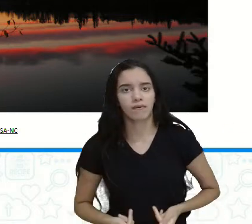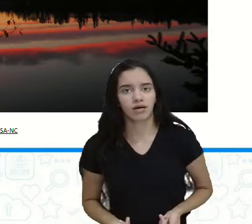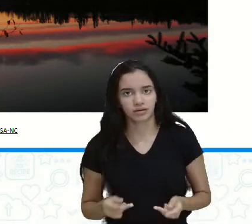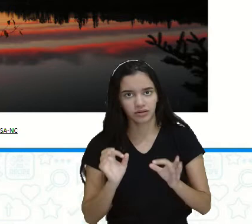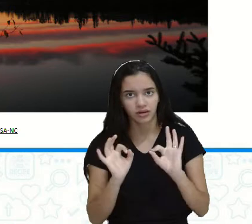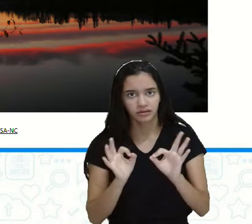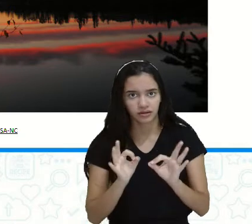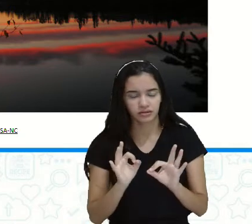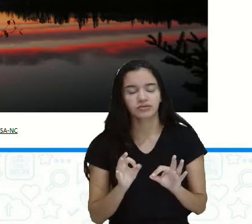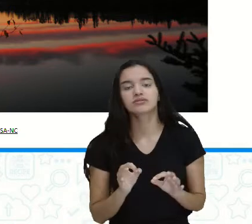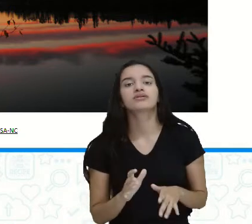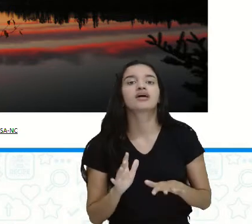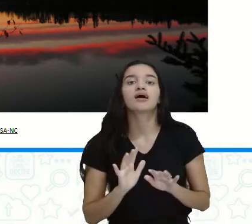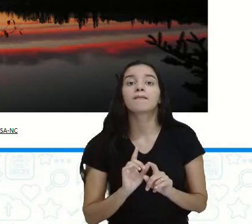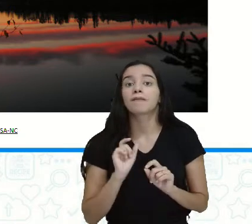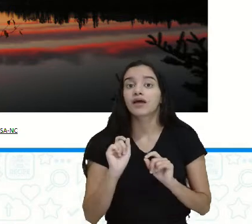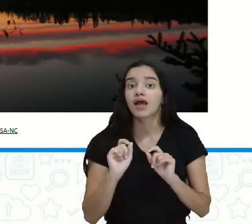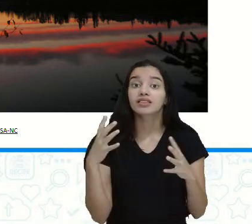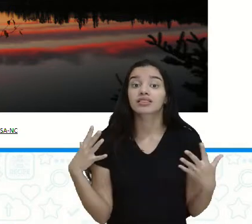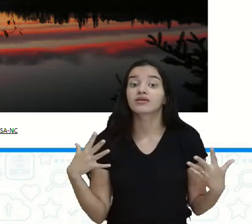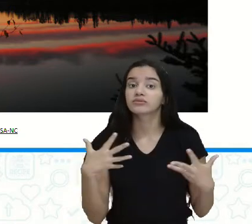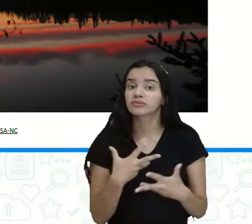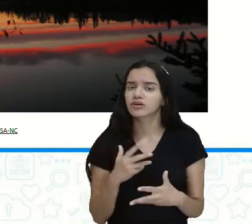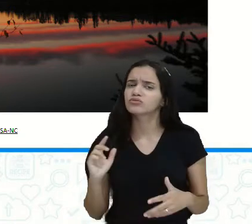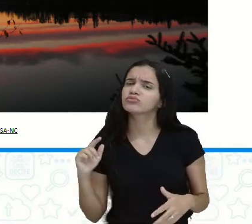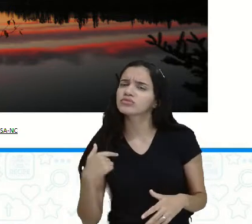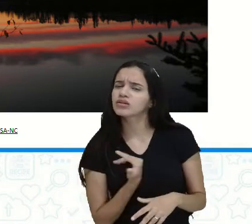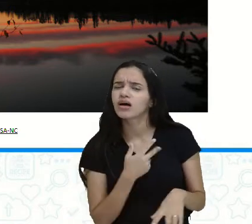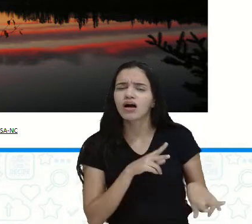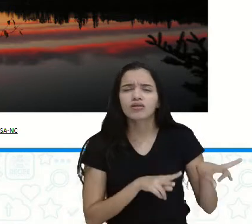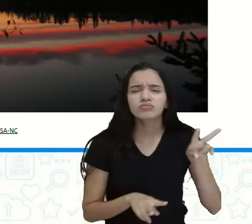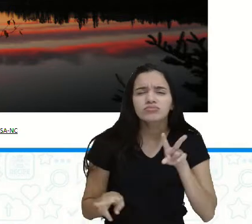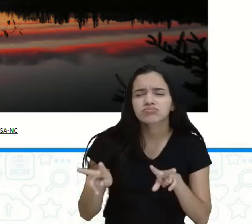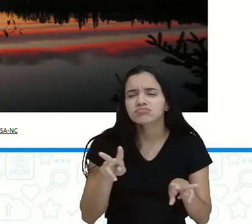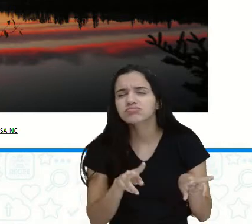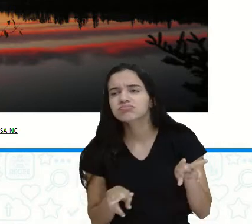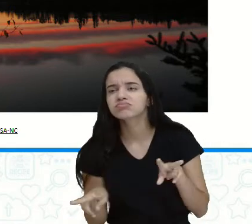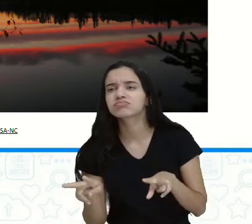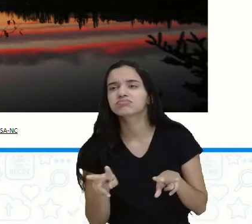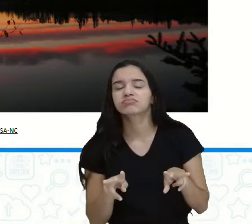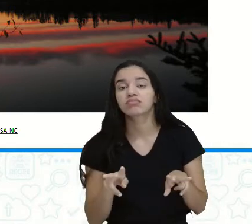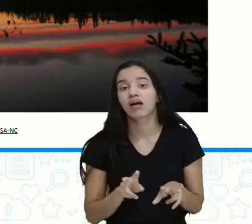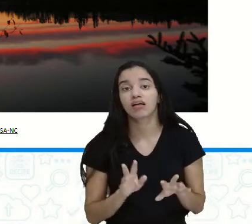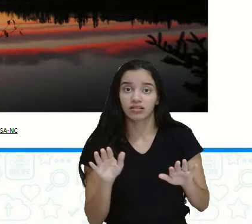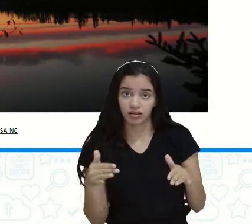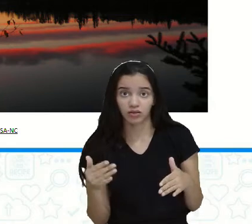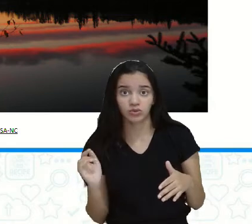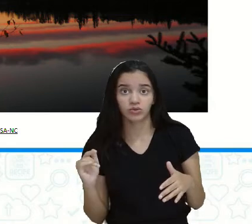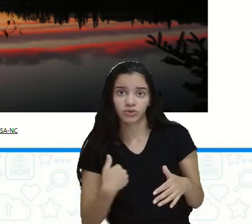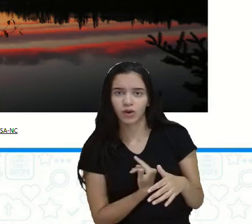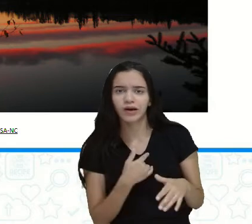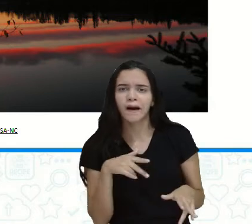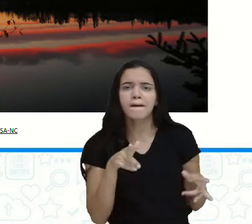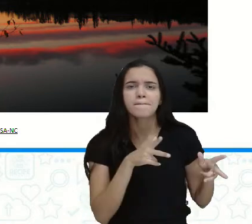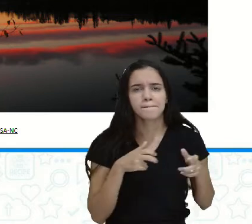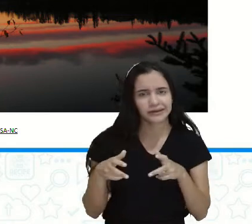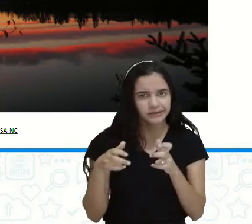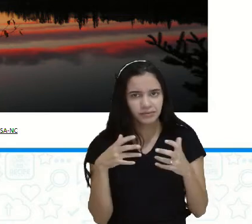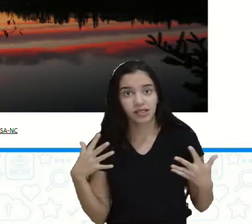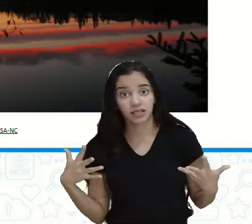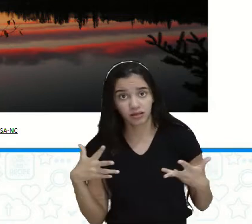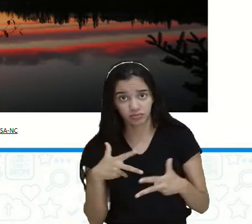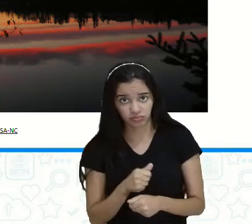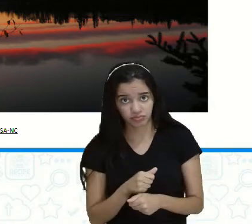né? Essa paisagem está natural, até onde nossa vista pode ir, né? Então nós observamos uma paisagem